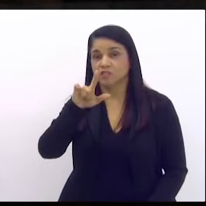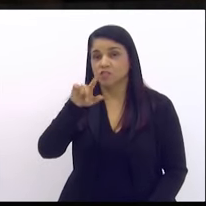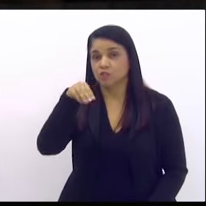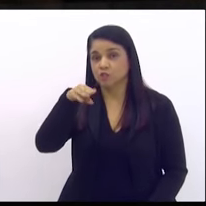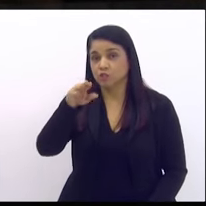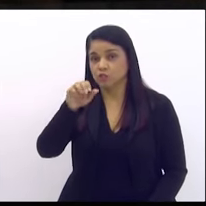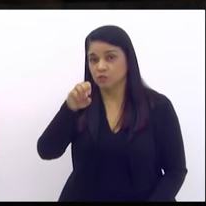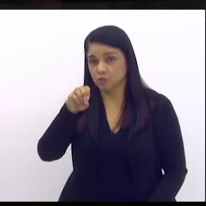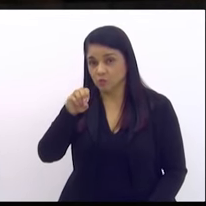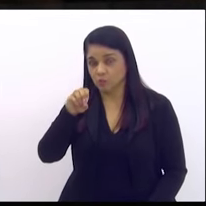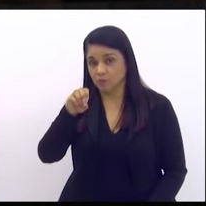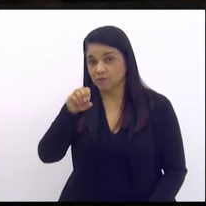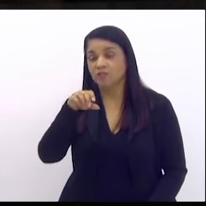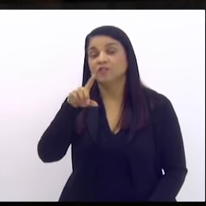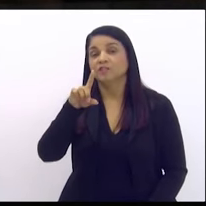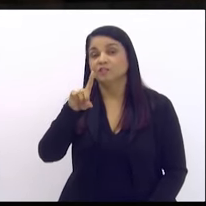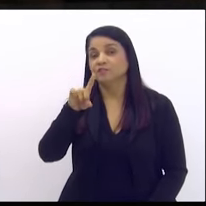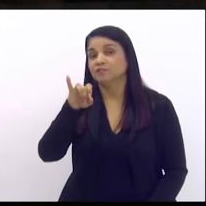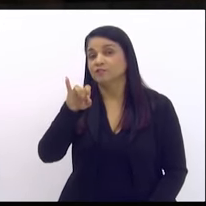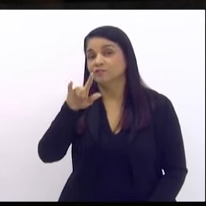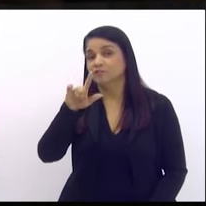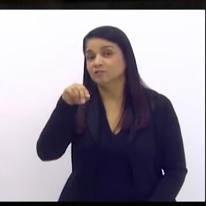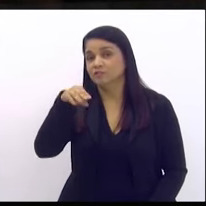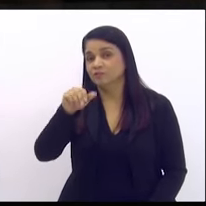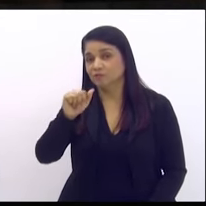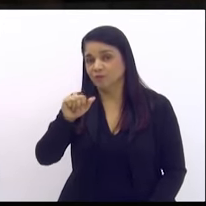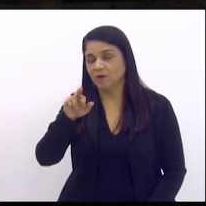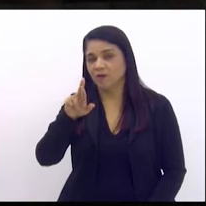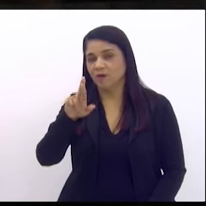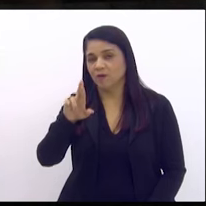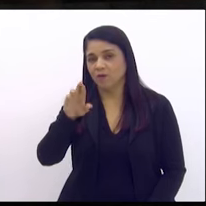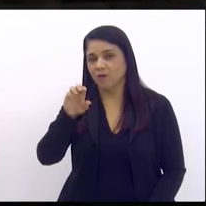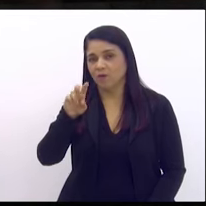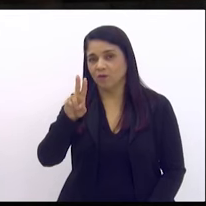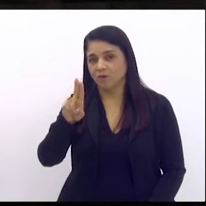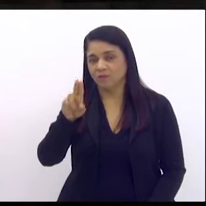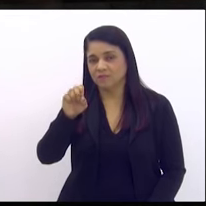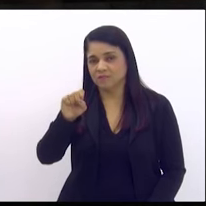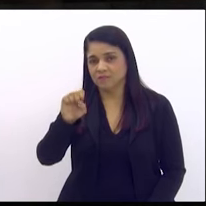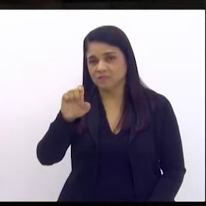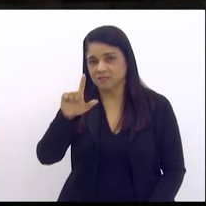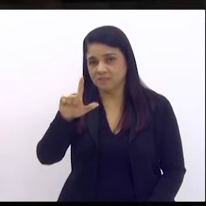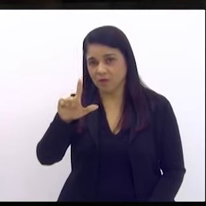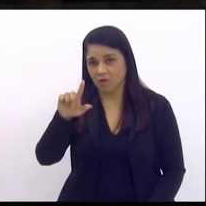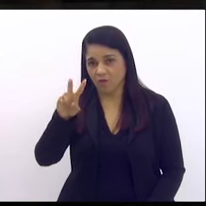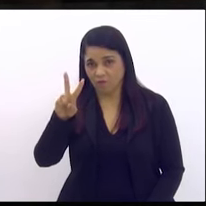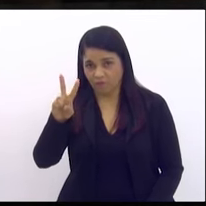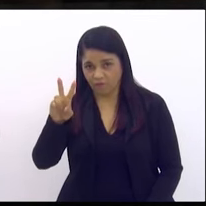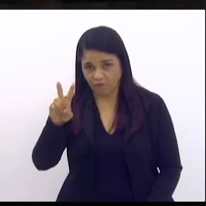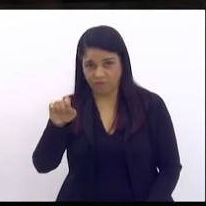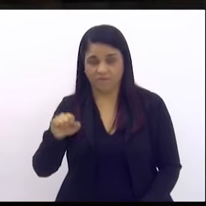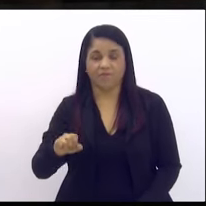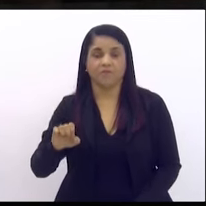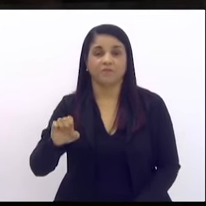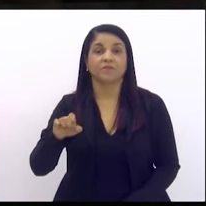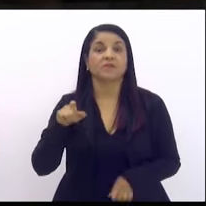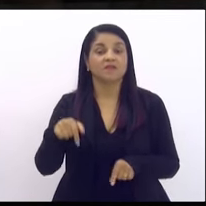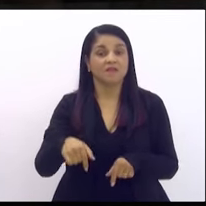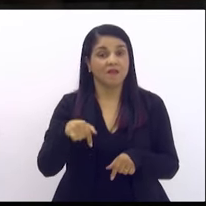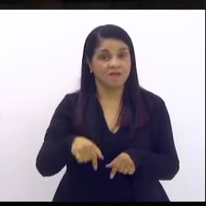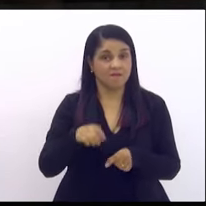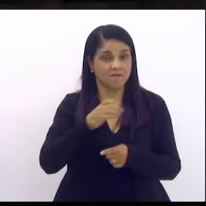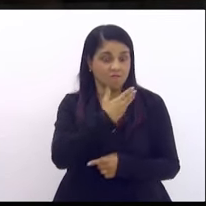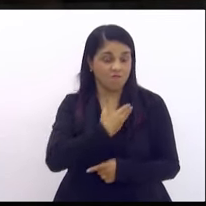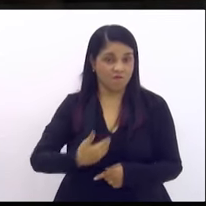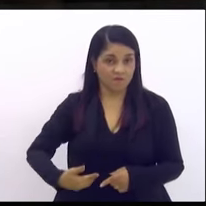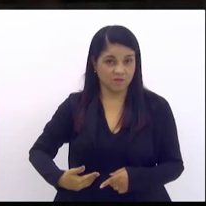aqui era a reeleição de Sérgio Cabral di deputado Carlos min